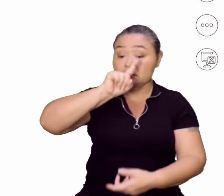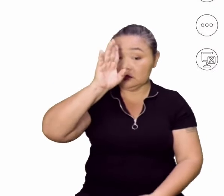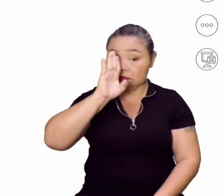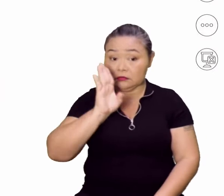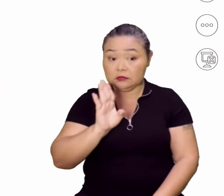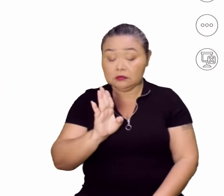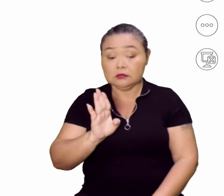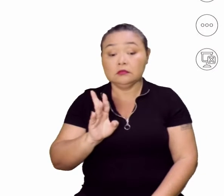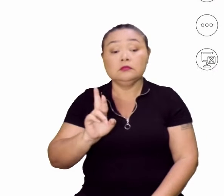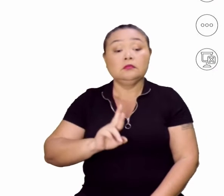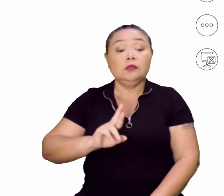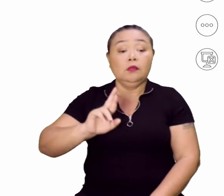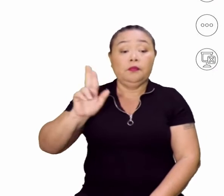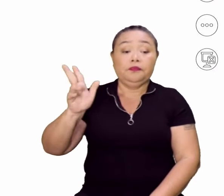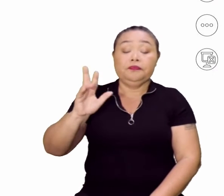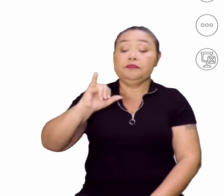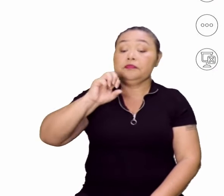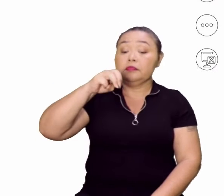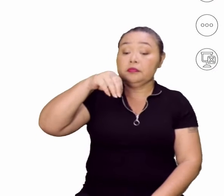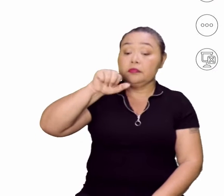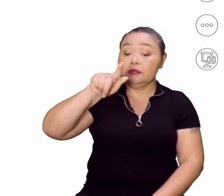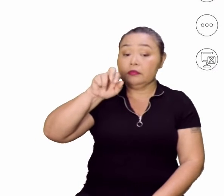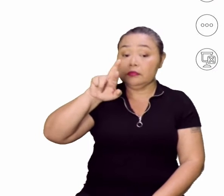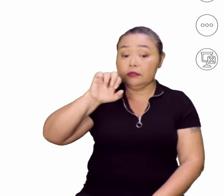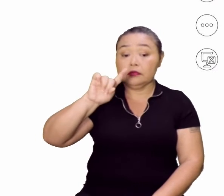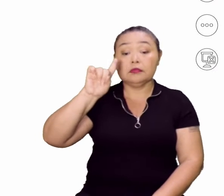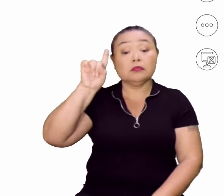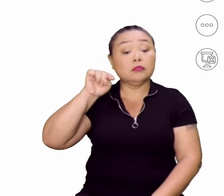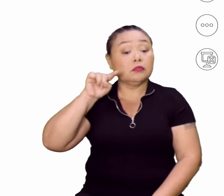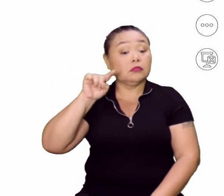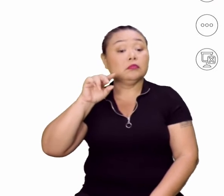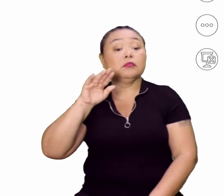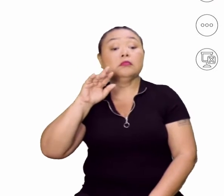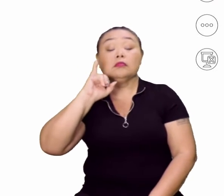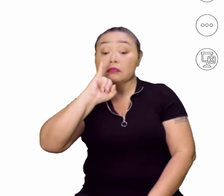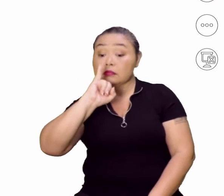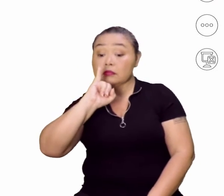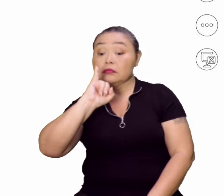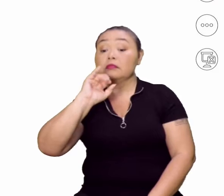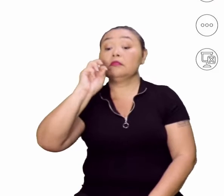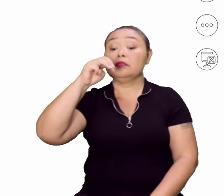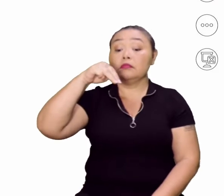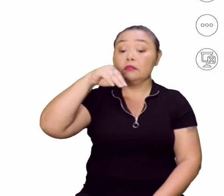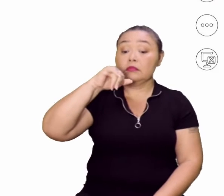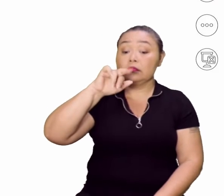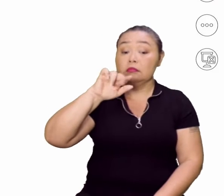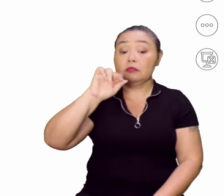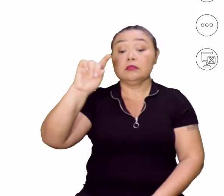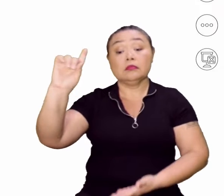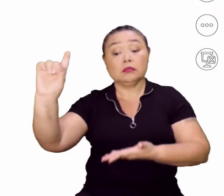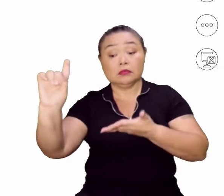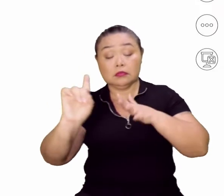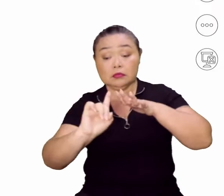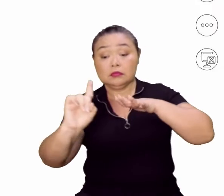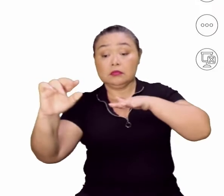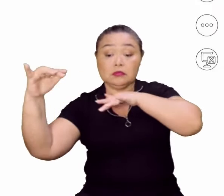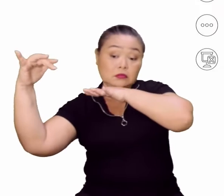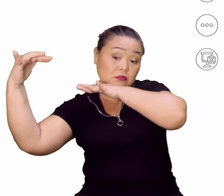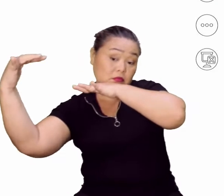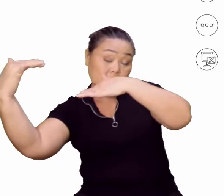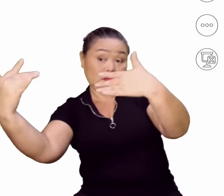Brasil. Diferença entre imigração e emigração. E imigração com I é aquele que está entrando.